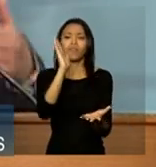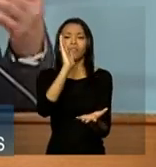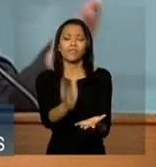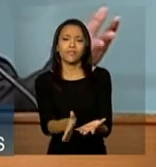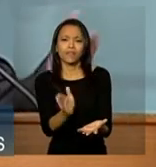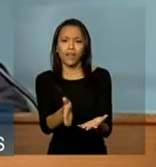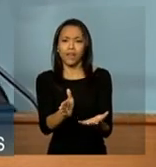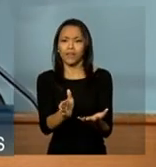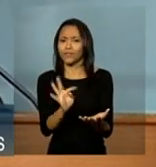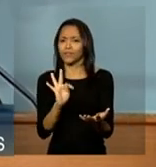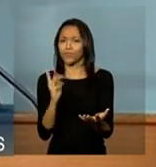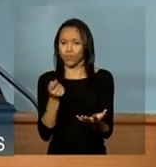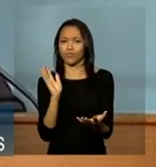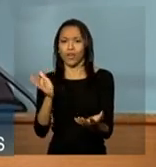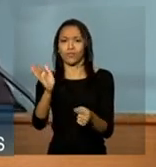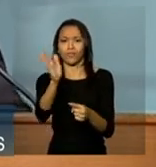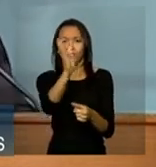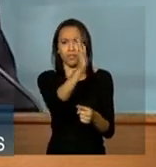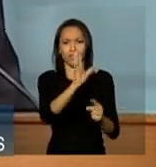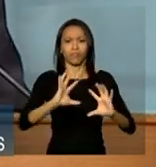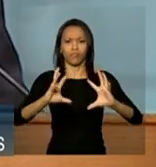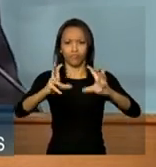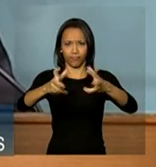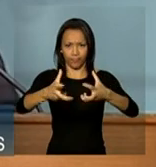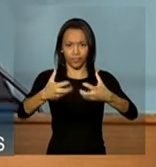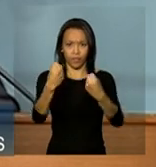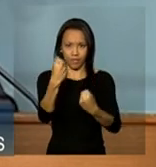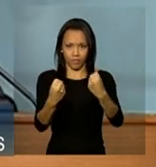além de todos terem recebido a retroescavadeira,